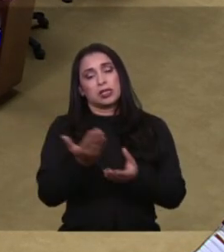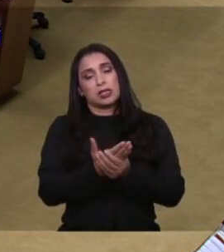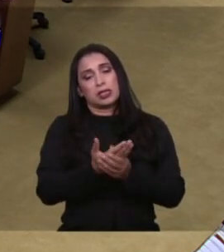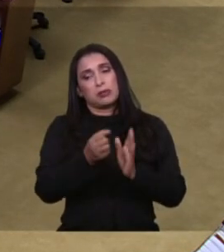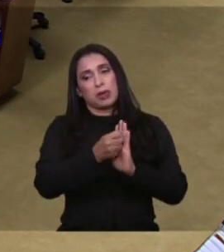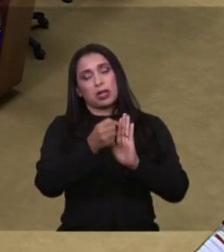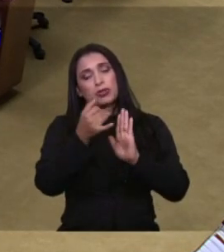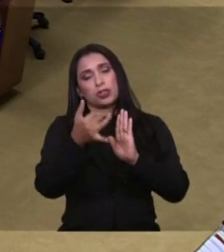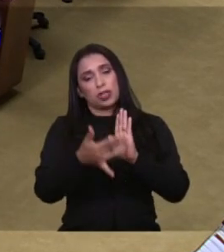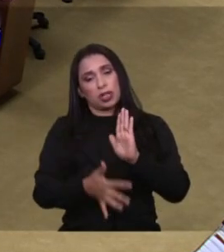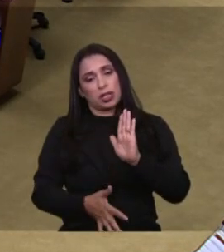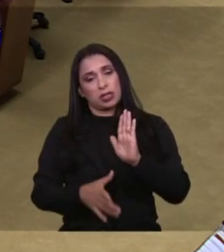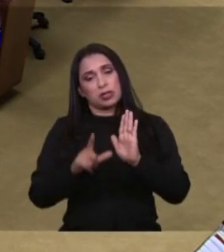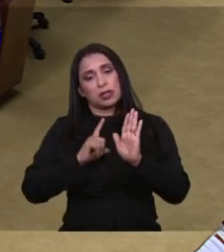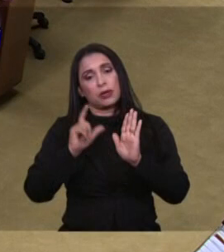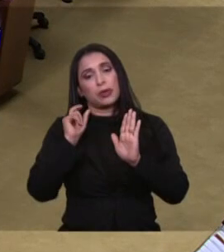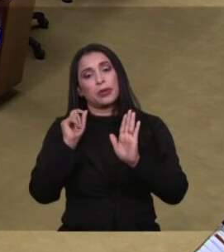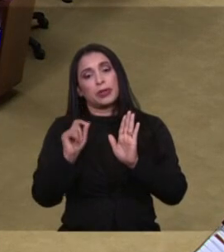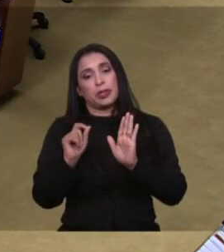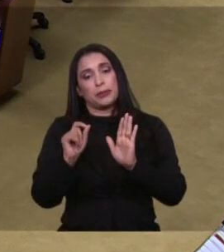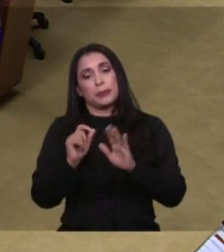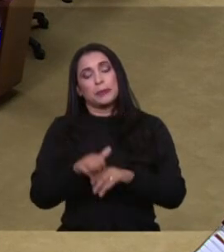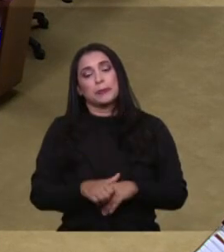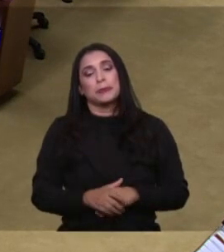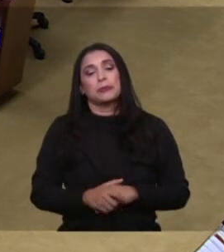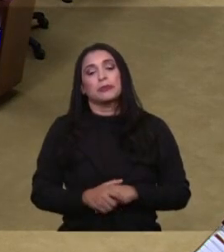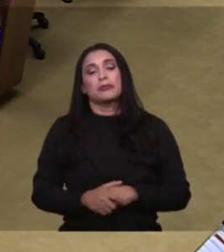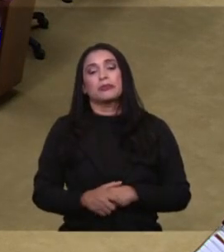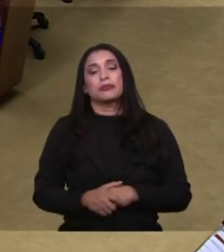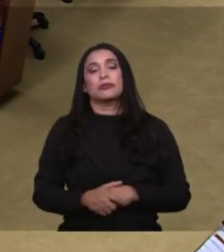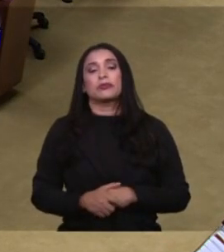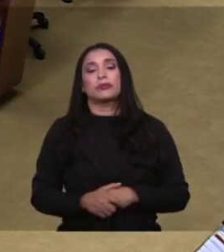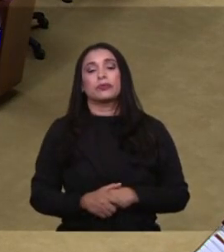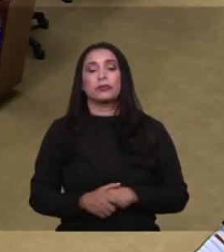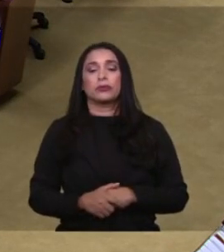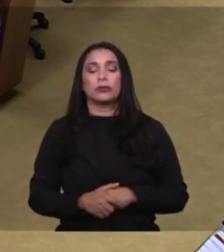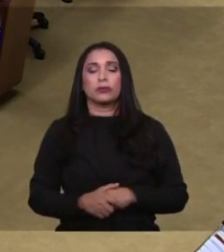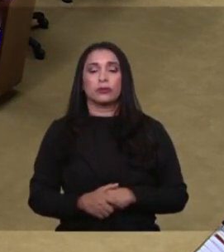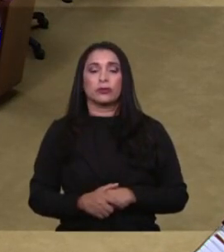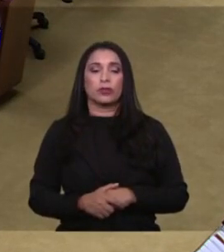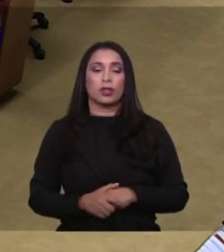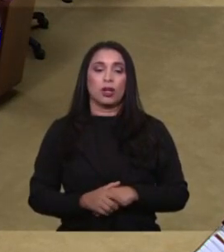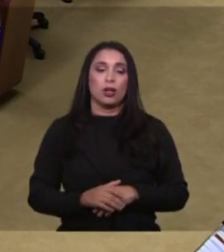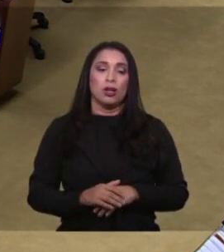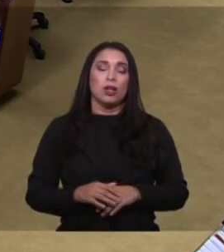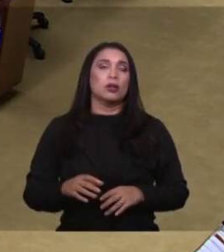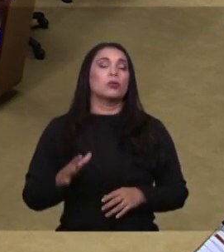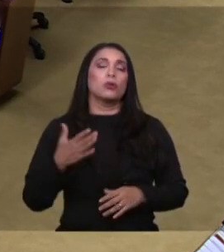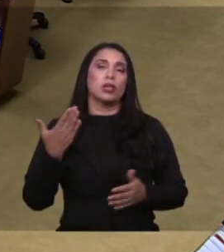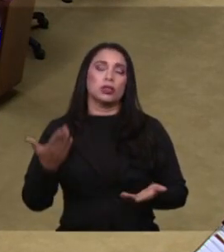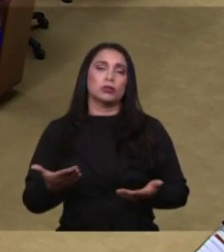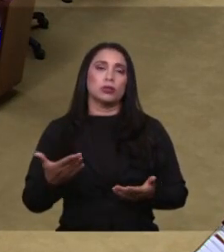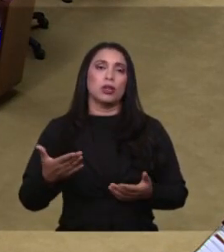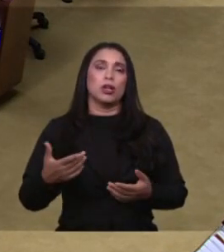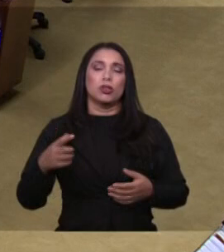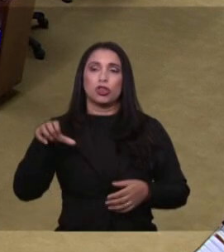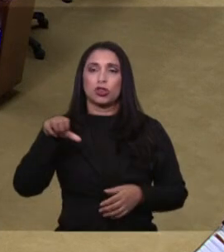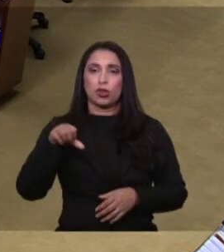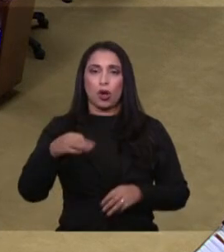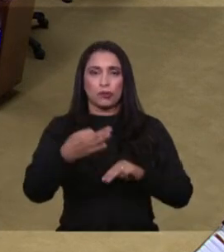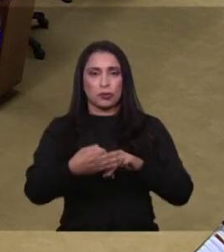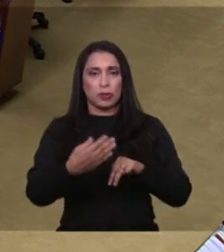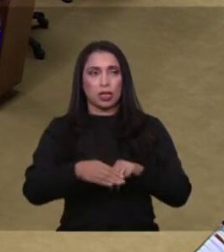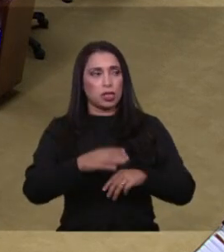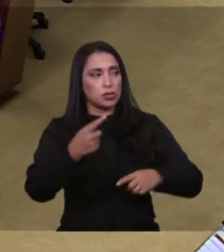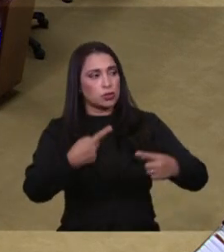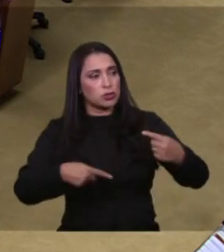declaração é que, quando nós debatemos, 9 ministros da Corte